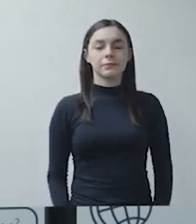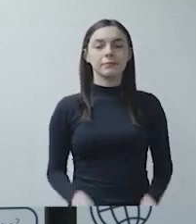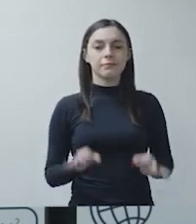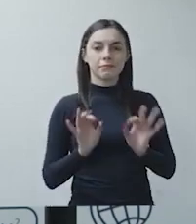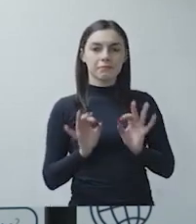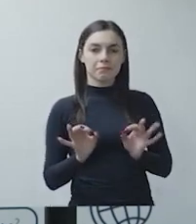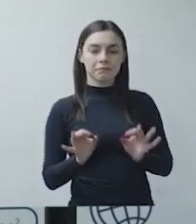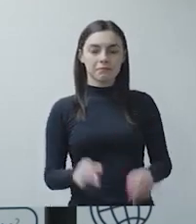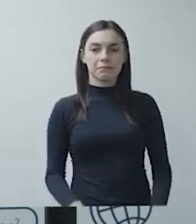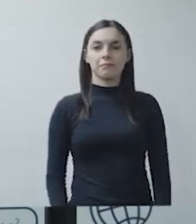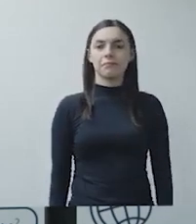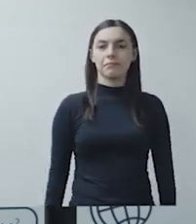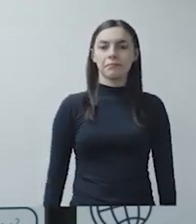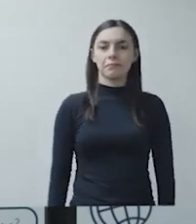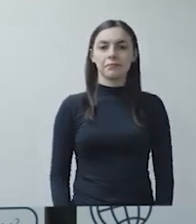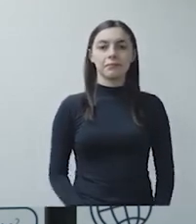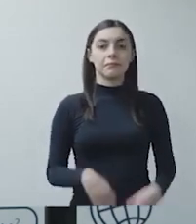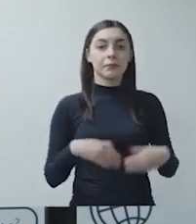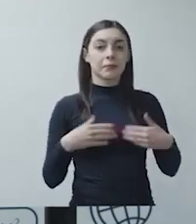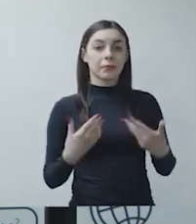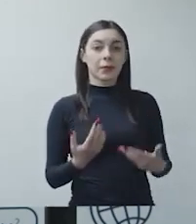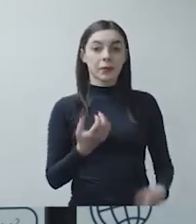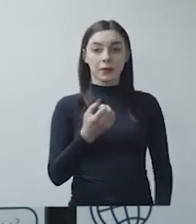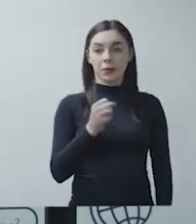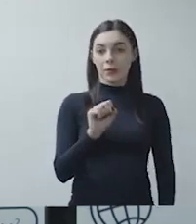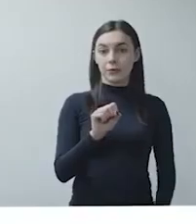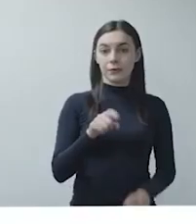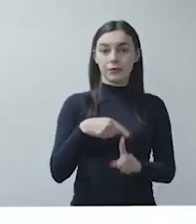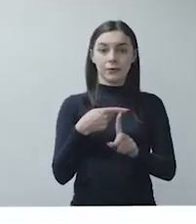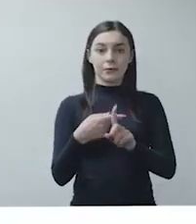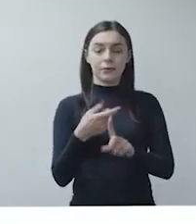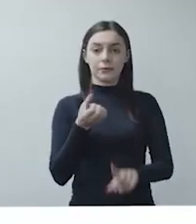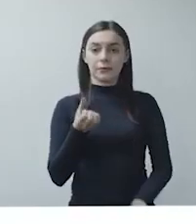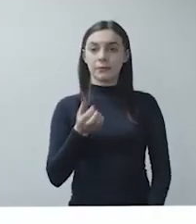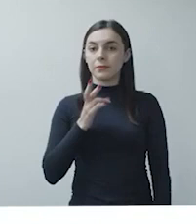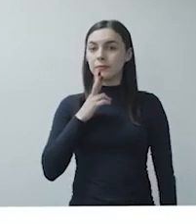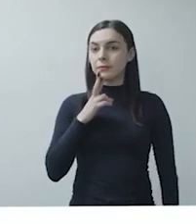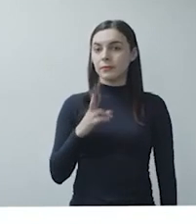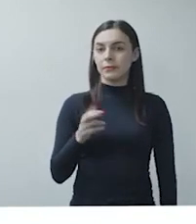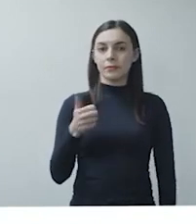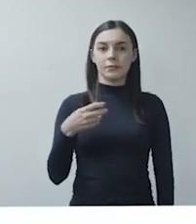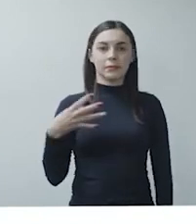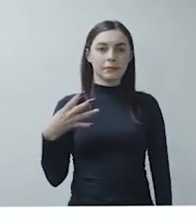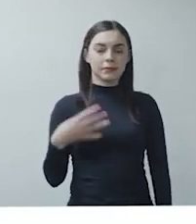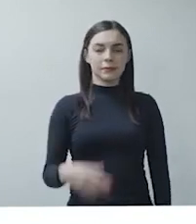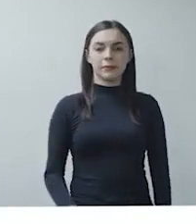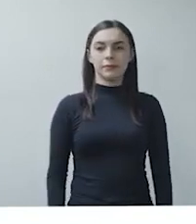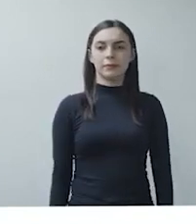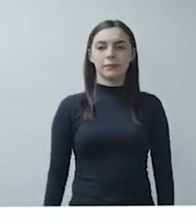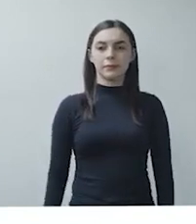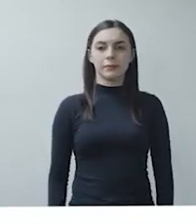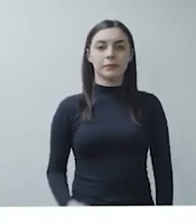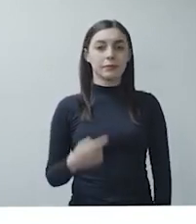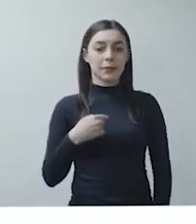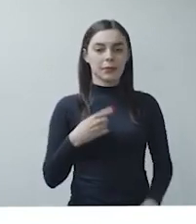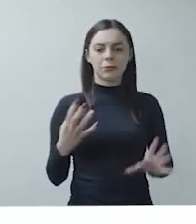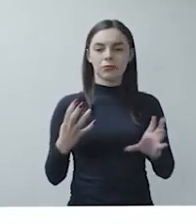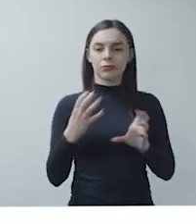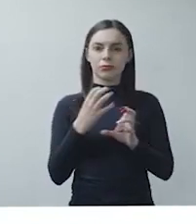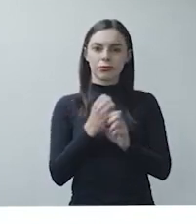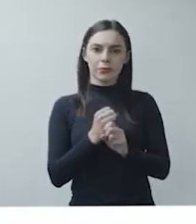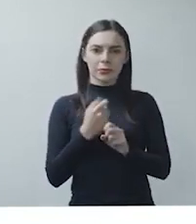Muito bem. Então, 8 mais 6 é igual a 14. Eu somei,